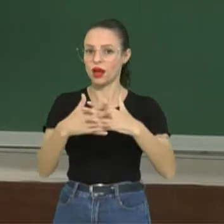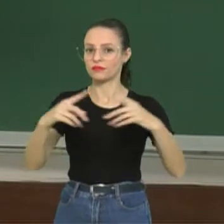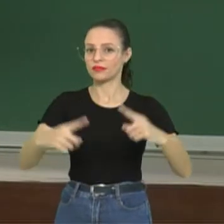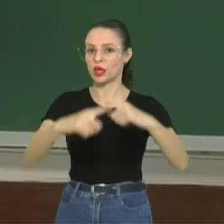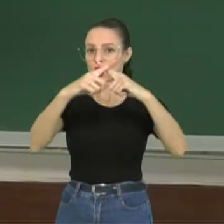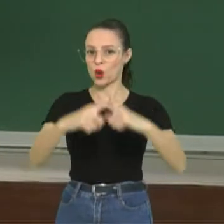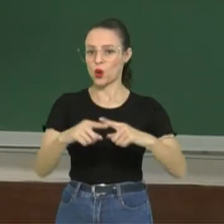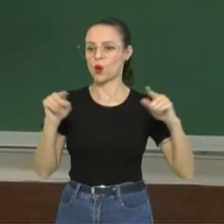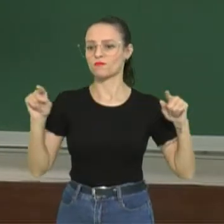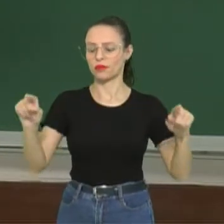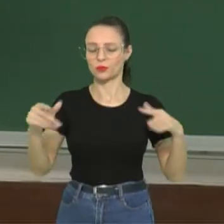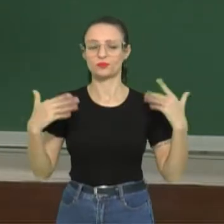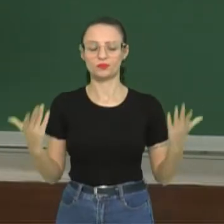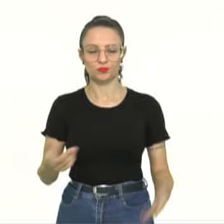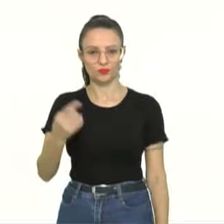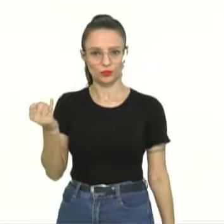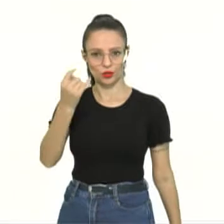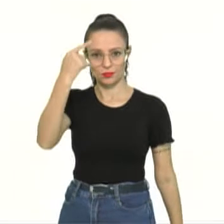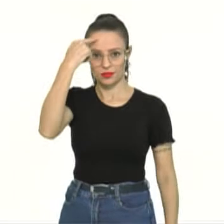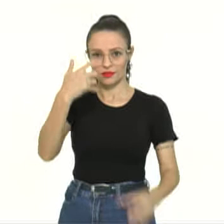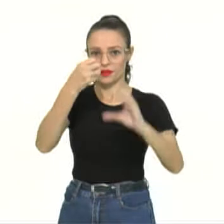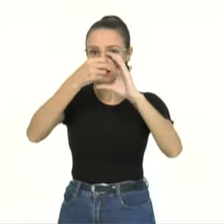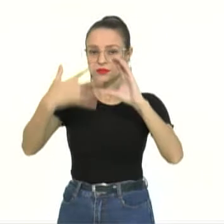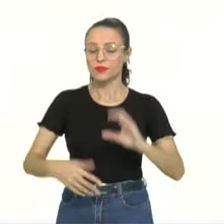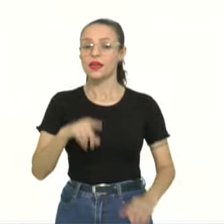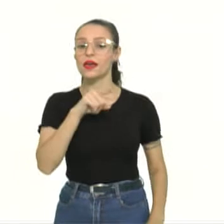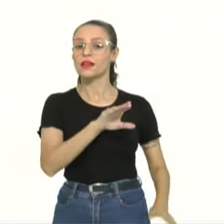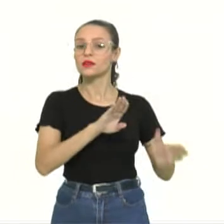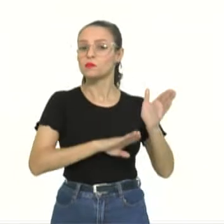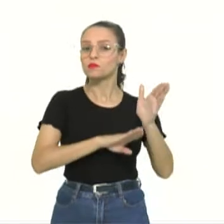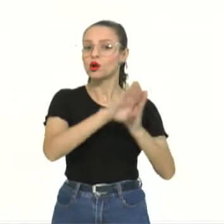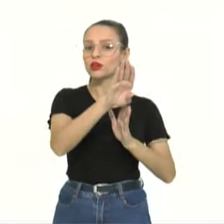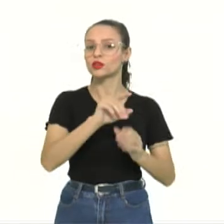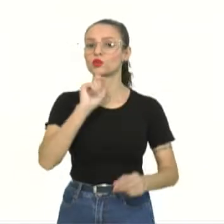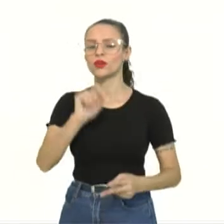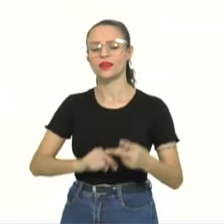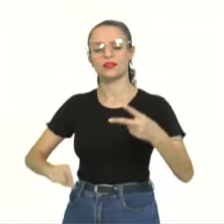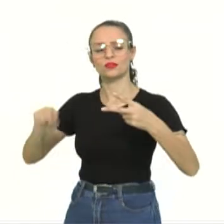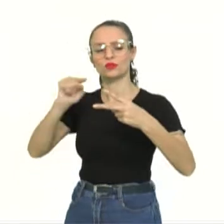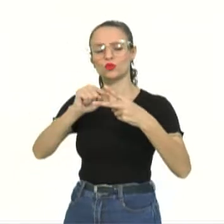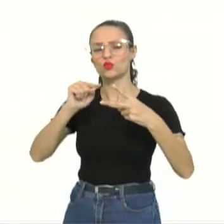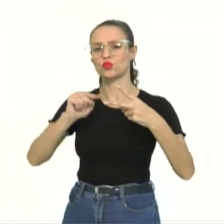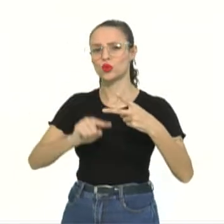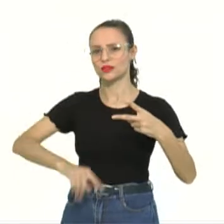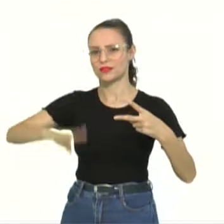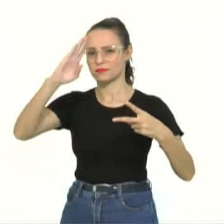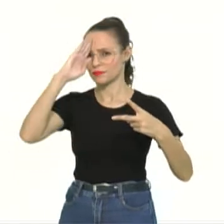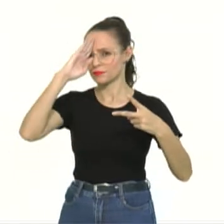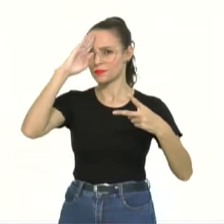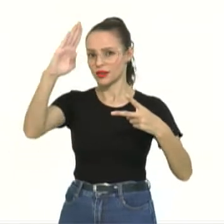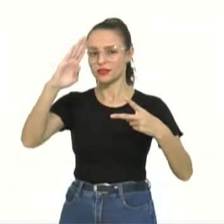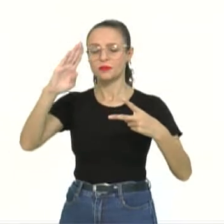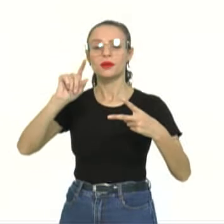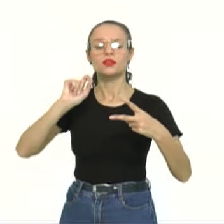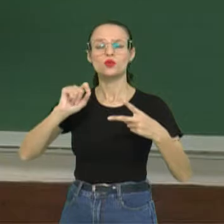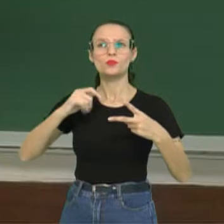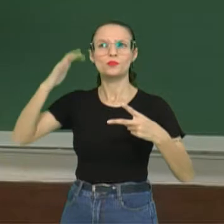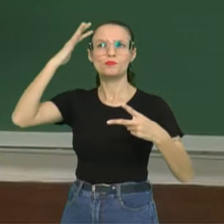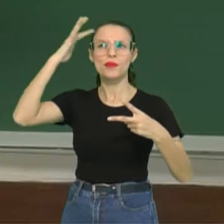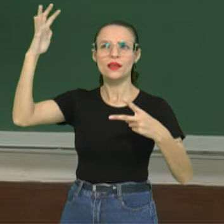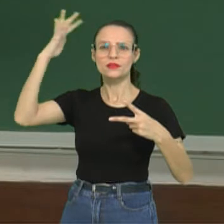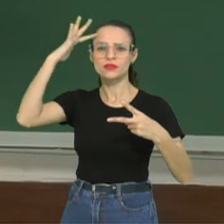especiais essas características o progressismo ele parte aí de duas ideias duas escolas de